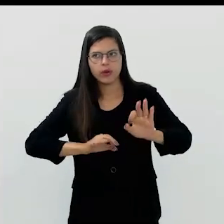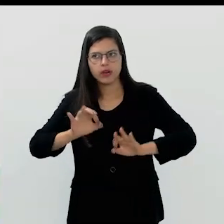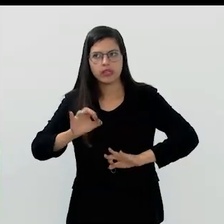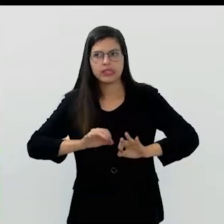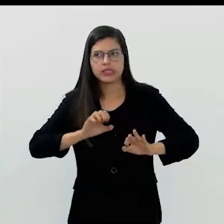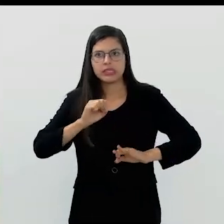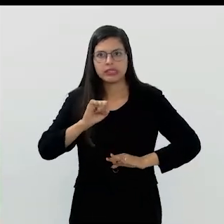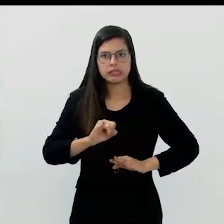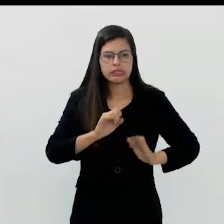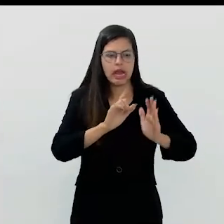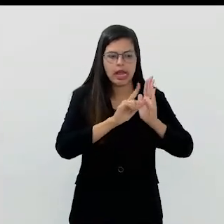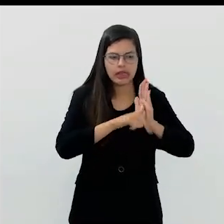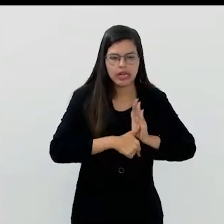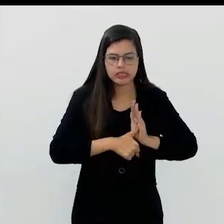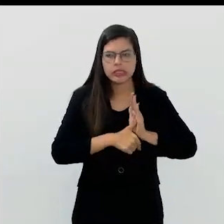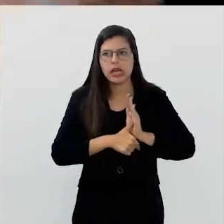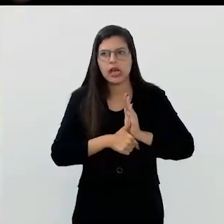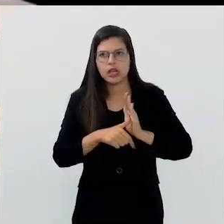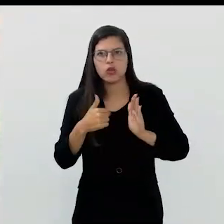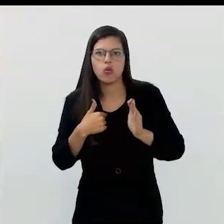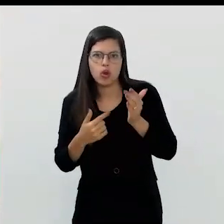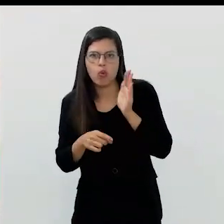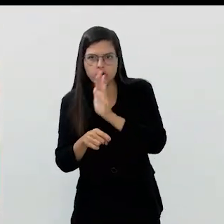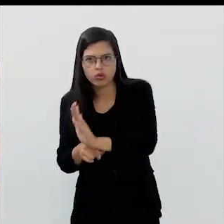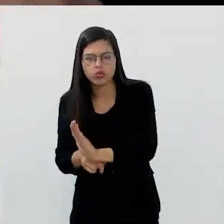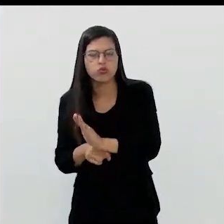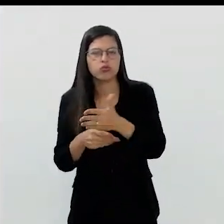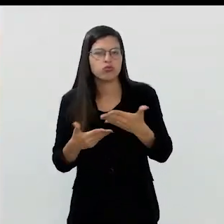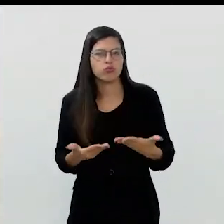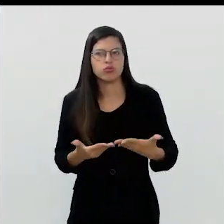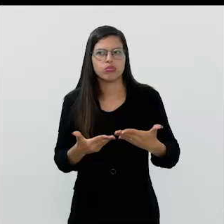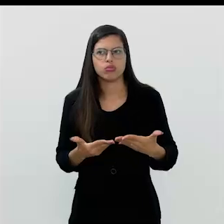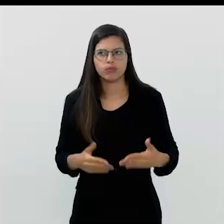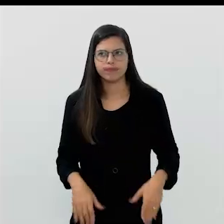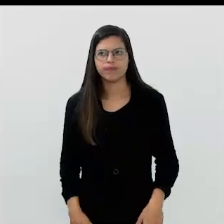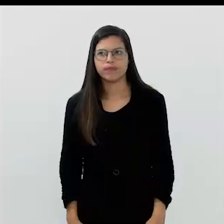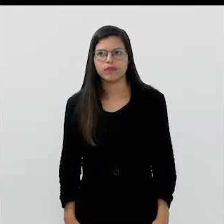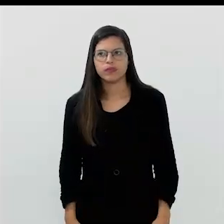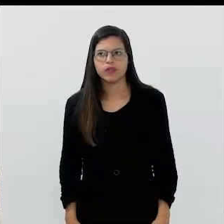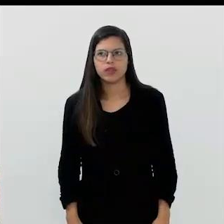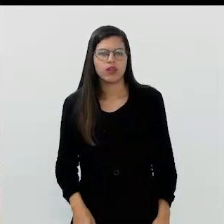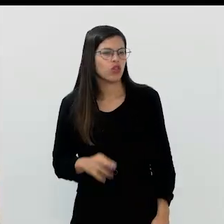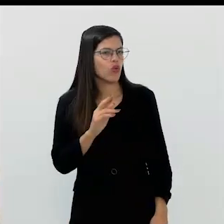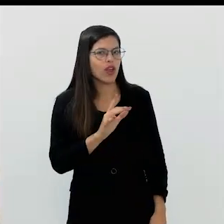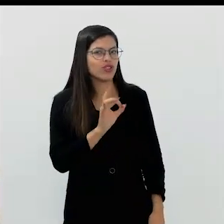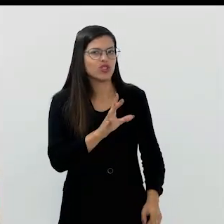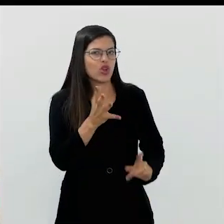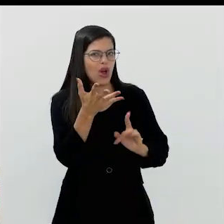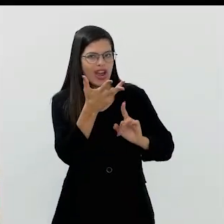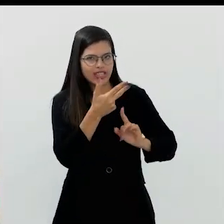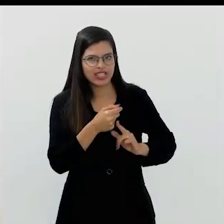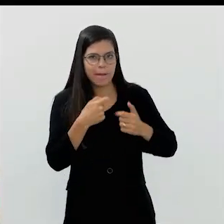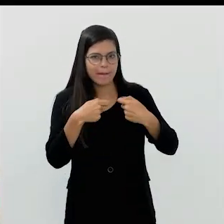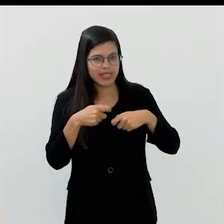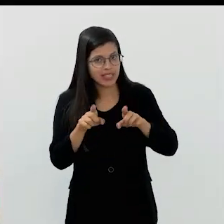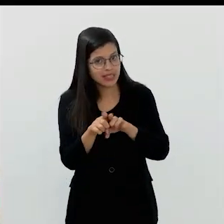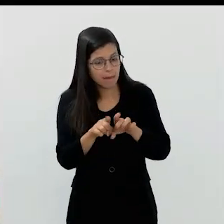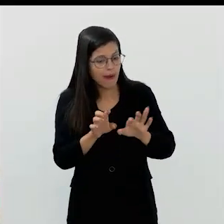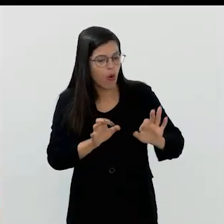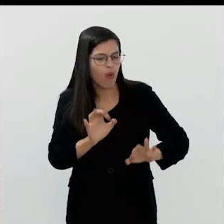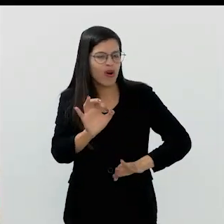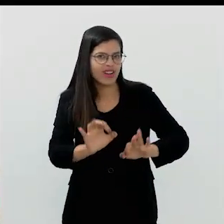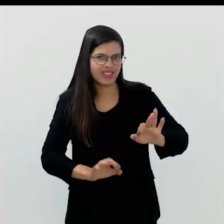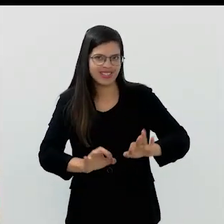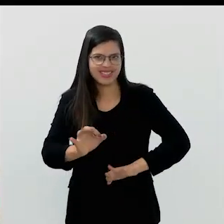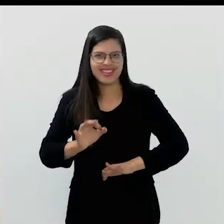assim. Quando tá atrasado um pouco no canto, eu pego a minha turma, eu vou para lá dar um ataque e assim, Então, vice-versa. não basta ser artista só, né? Tem que